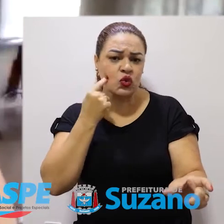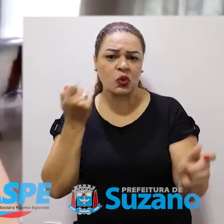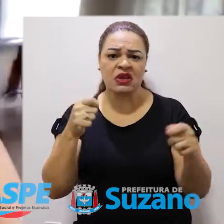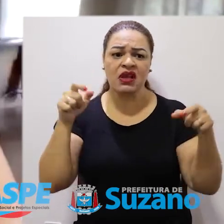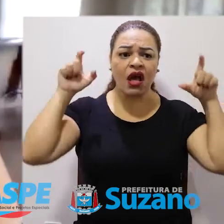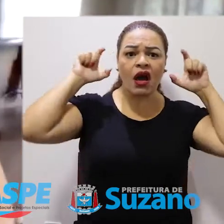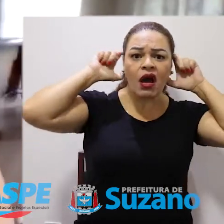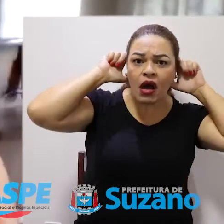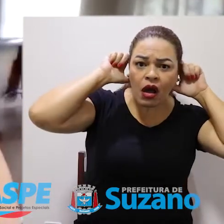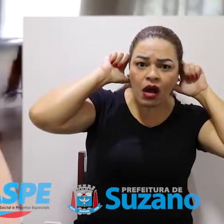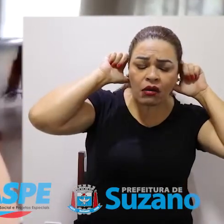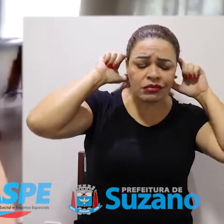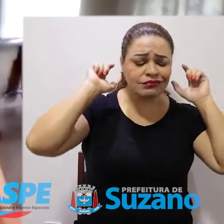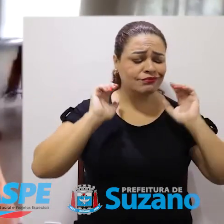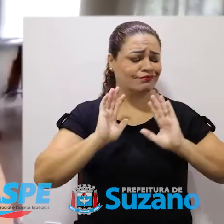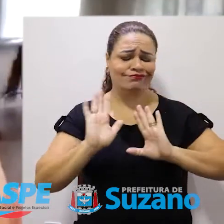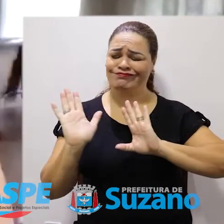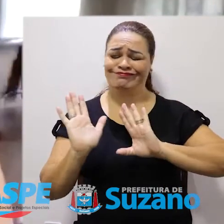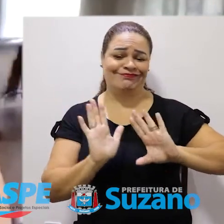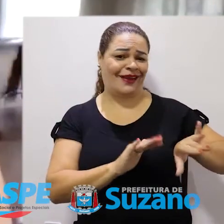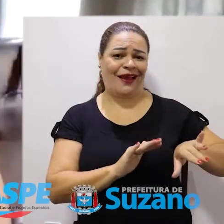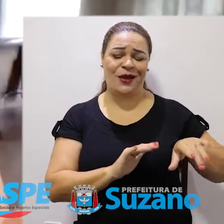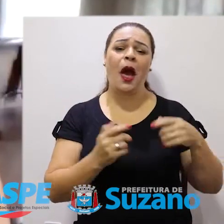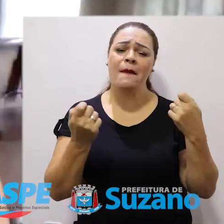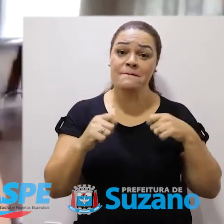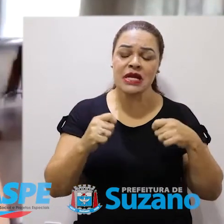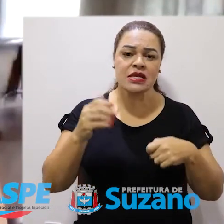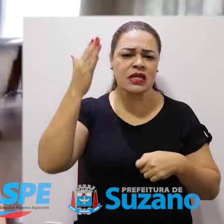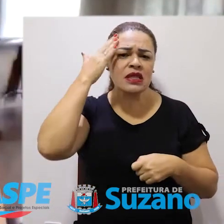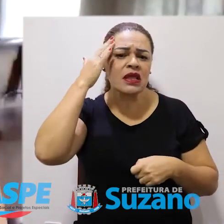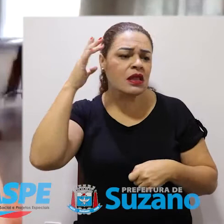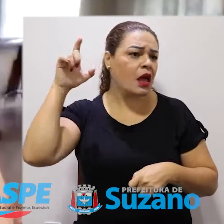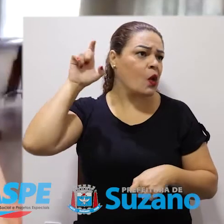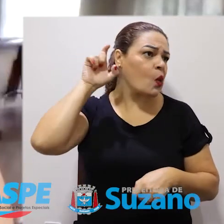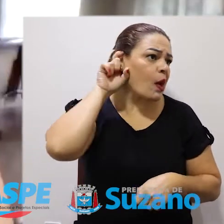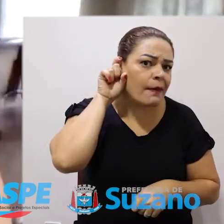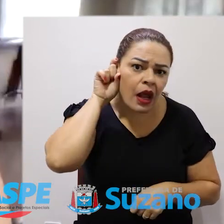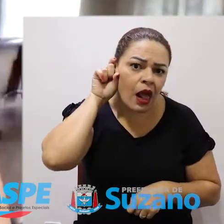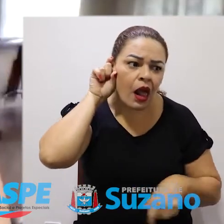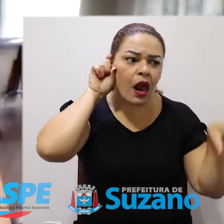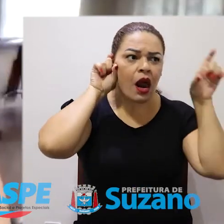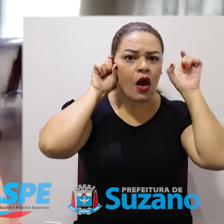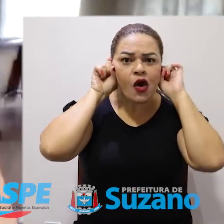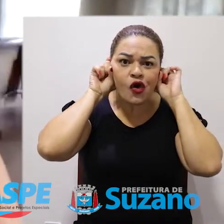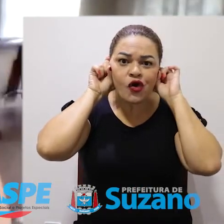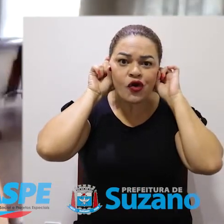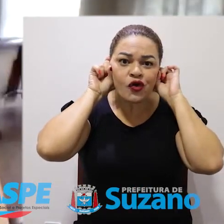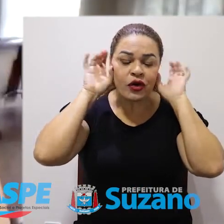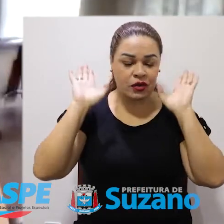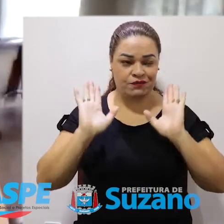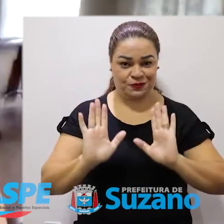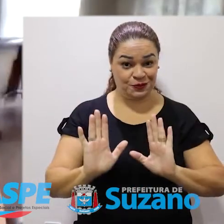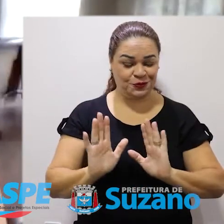do aparelho. Talvez ele não precise, a gente precisa entender também o que é um aparelho, qual que é a função do aparelho auditivo, mas eu